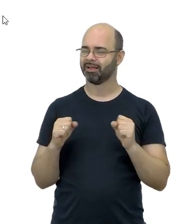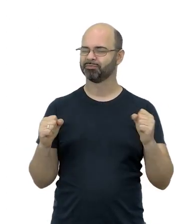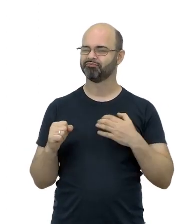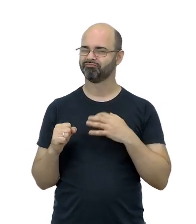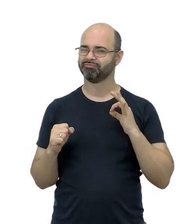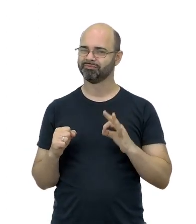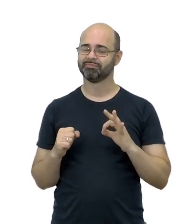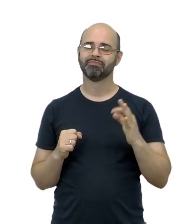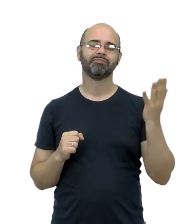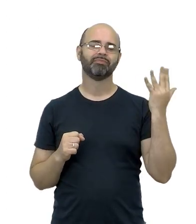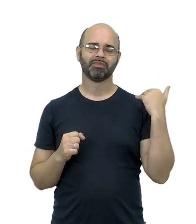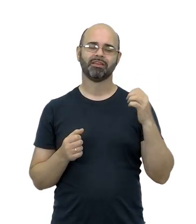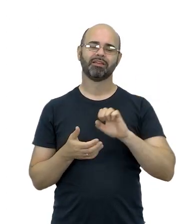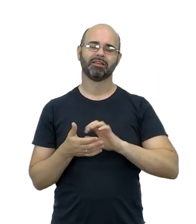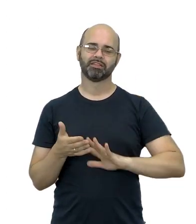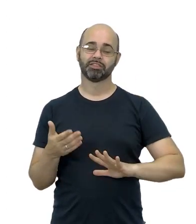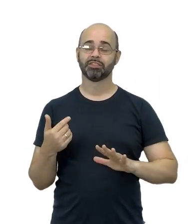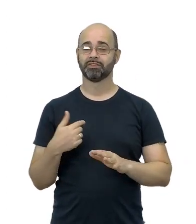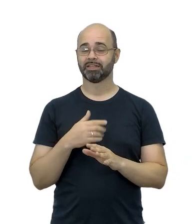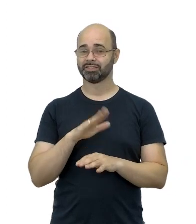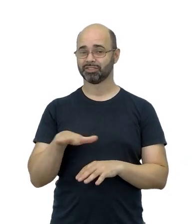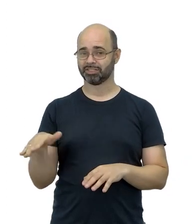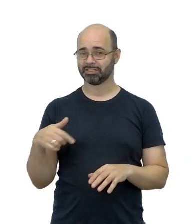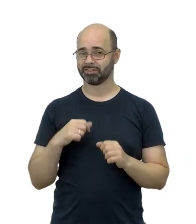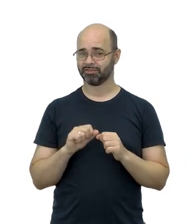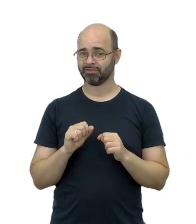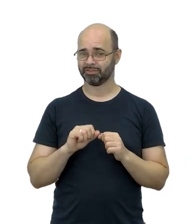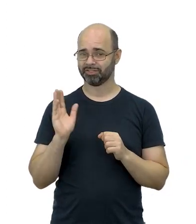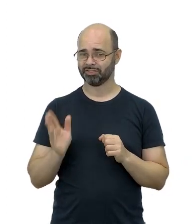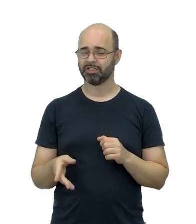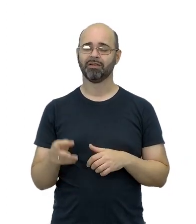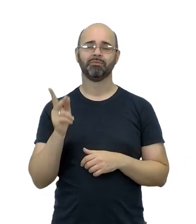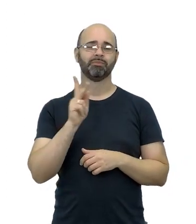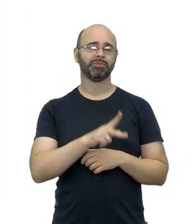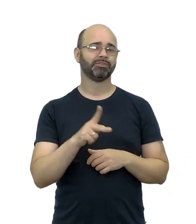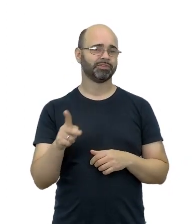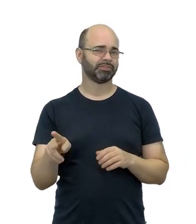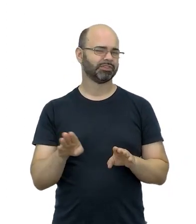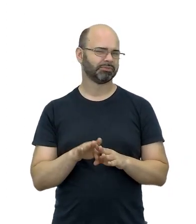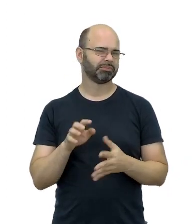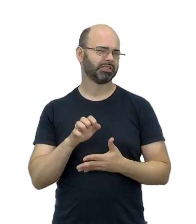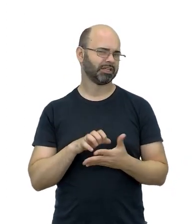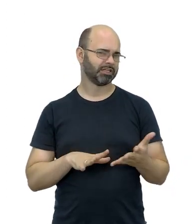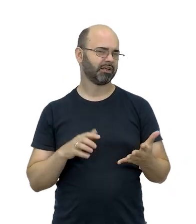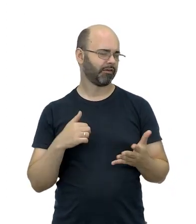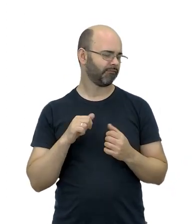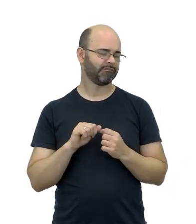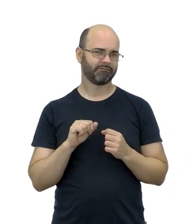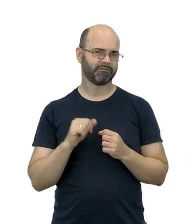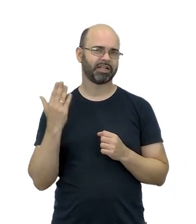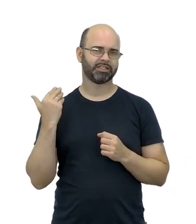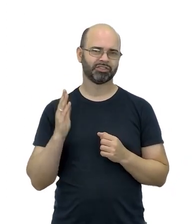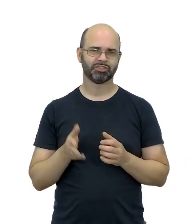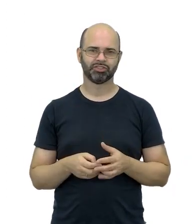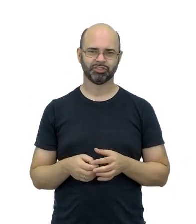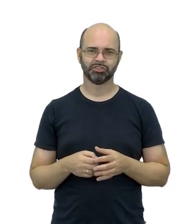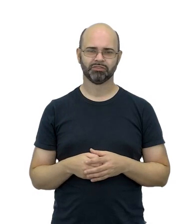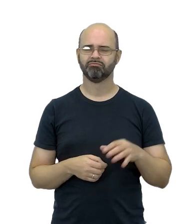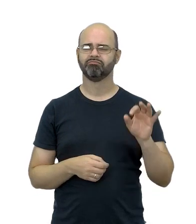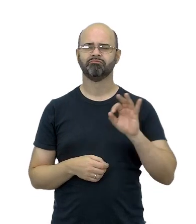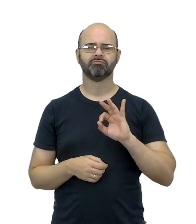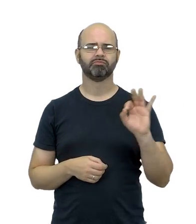fiz essa atividade com as crianças e já fiz essa atividade com os professores. É sempre uma atividade muito rica. A